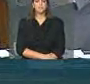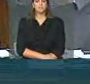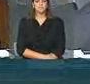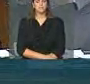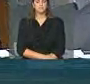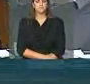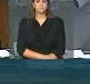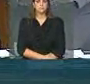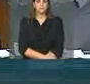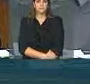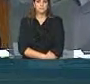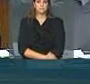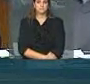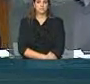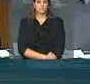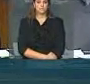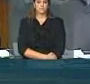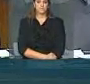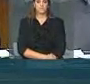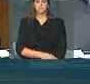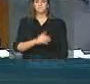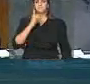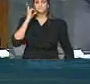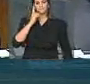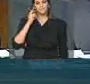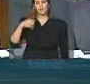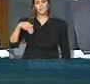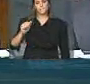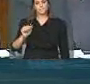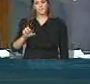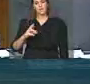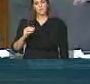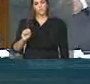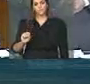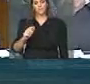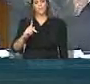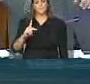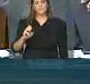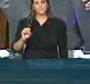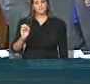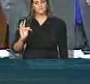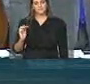ausente, sua Excelência. Deputado Marcos Pestana, PSDB de Minas Gerais.